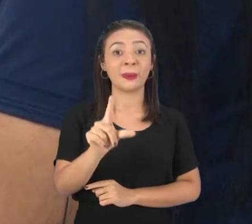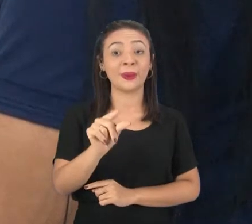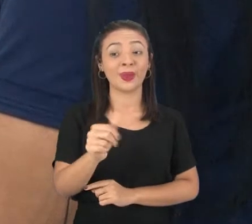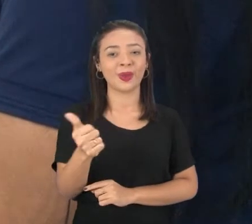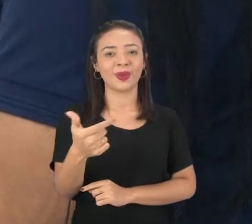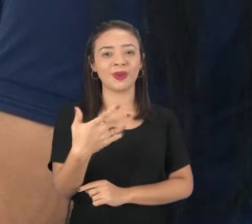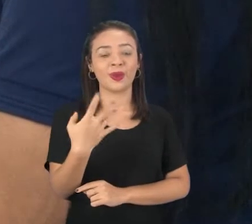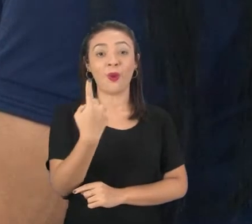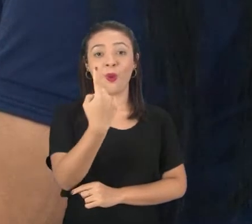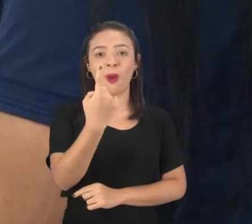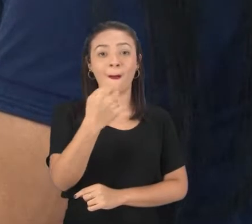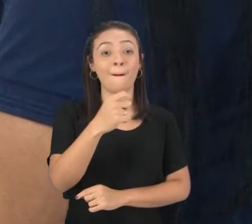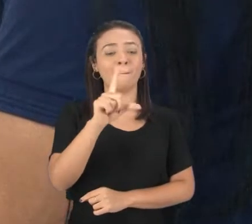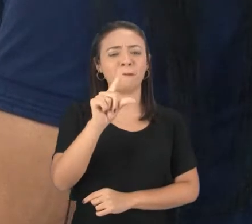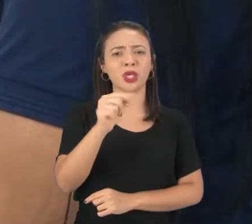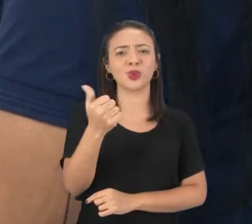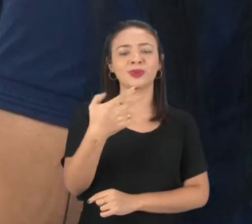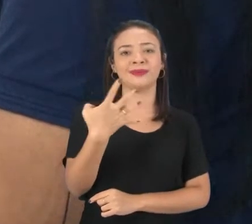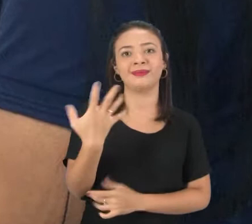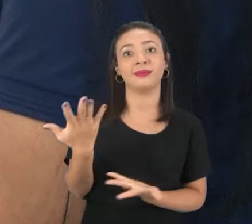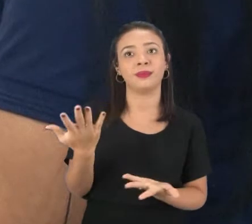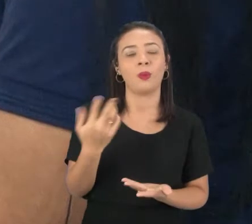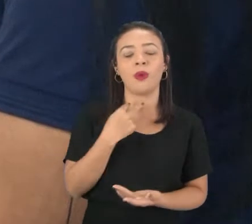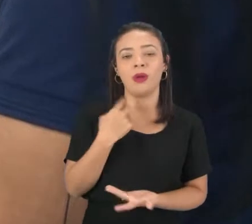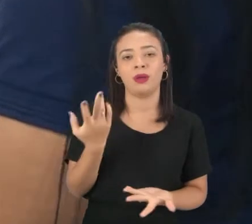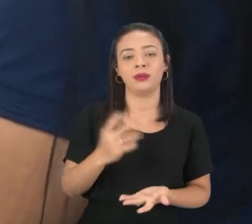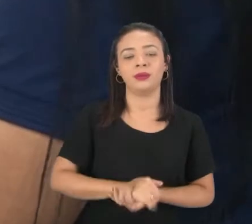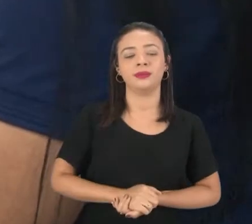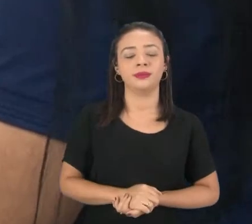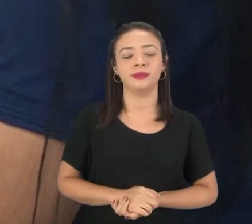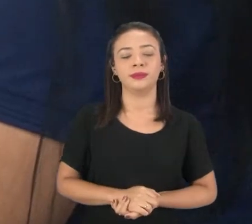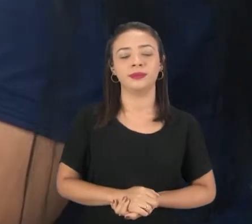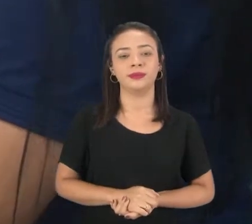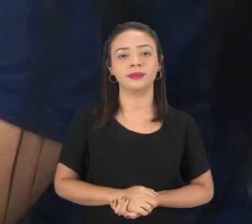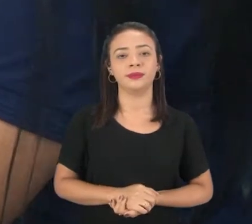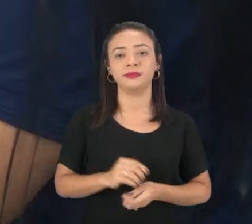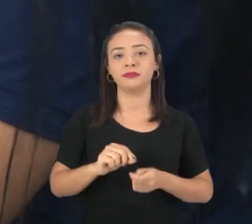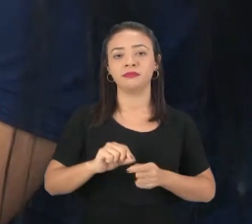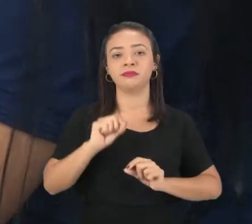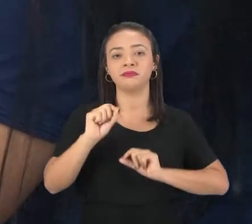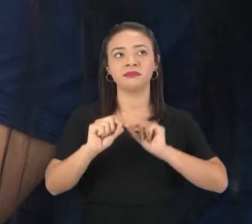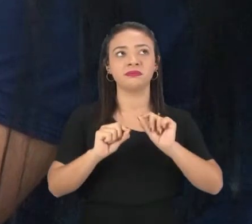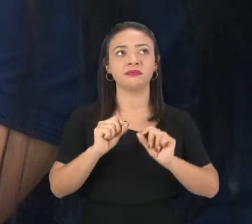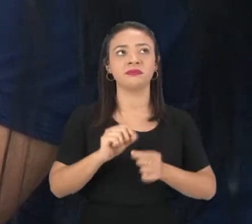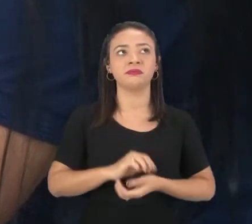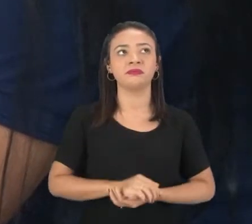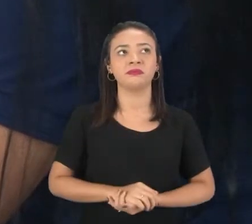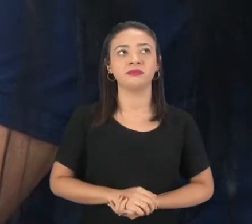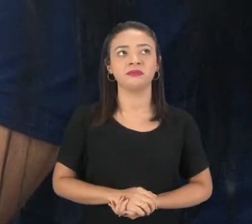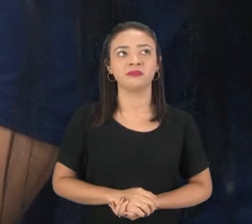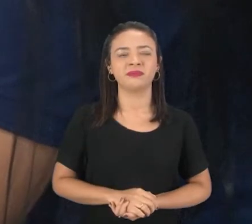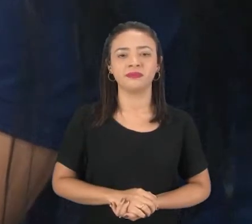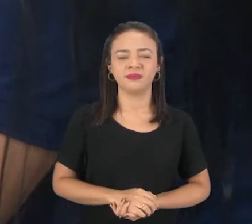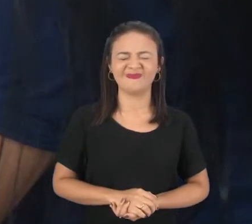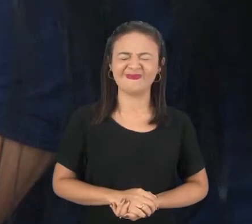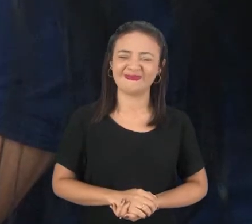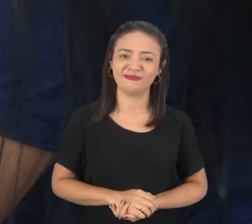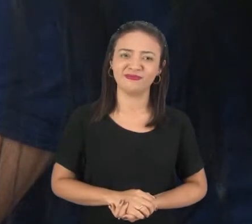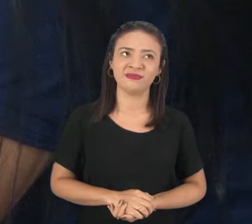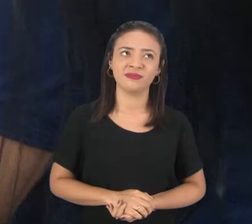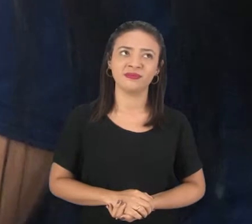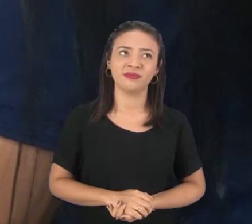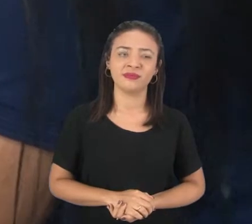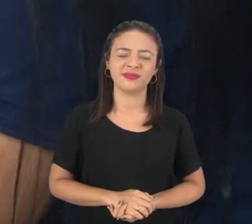menor que esse não dá para me retirar Ok o quê que eu faço eu pego um